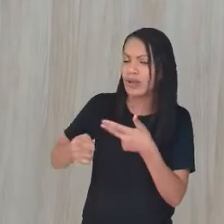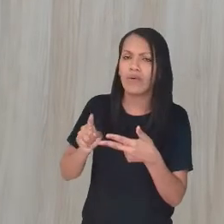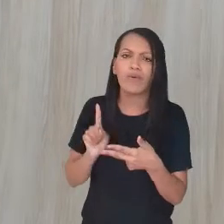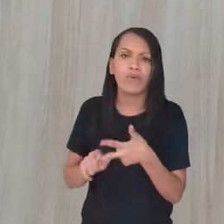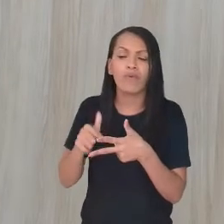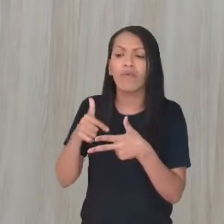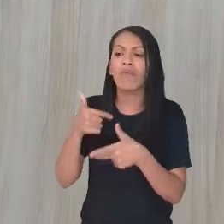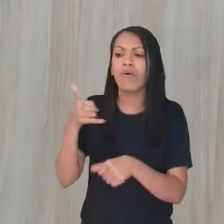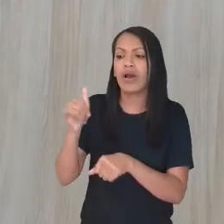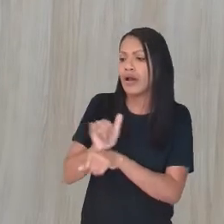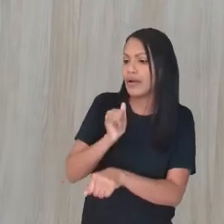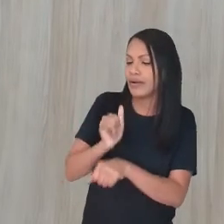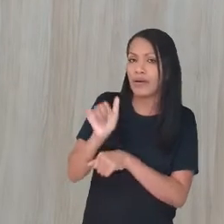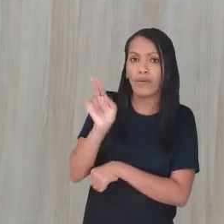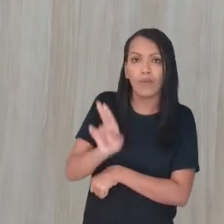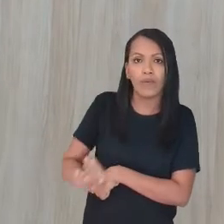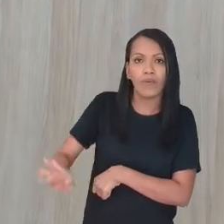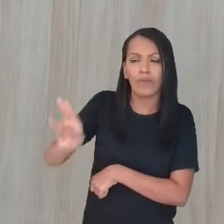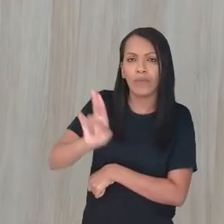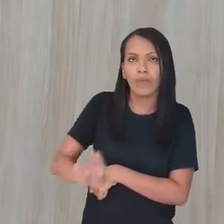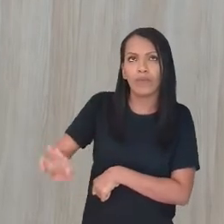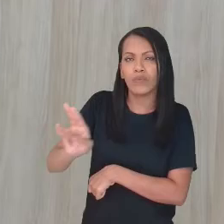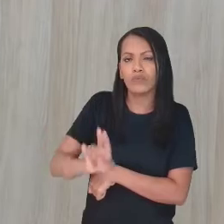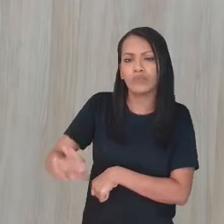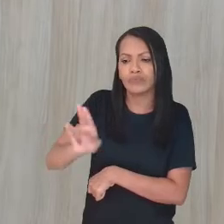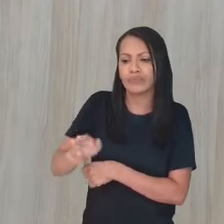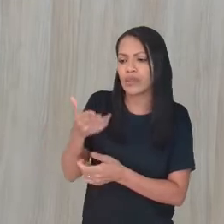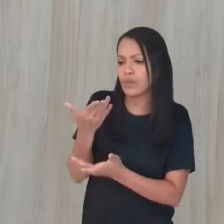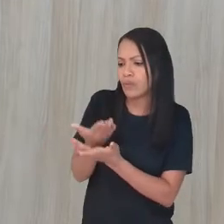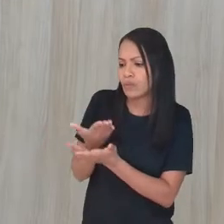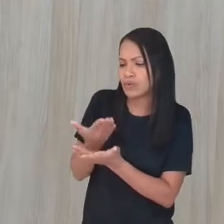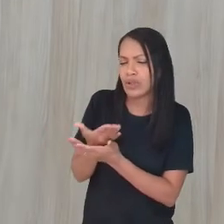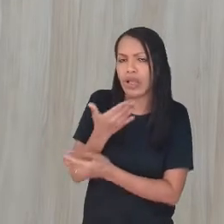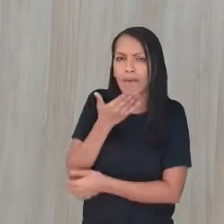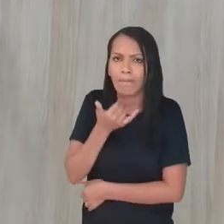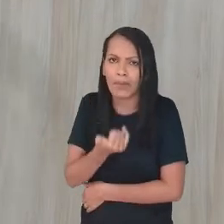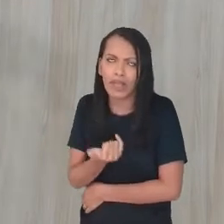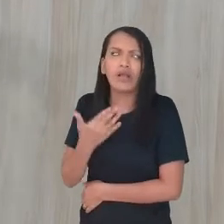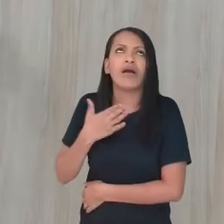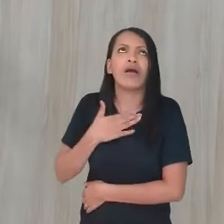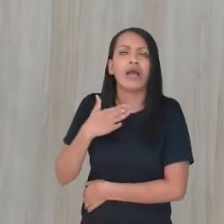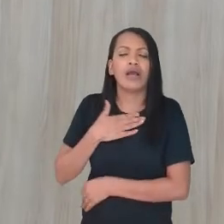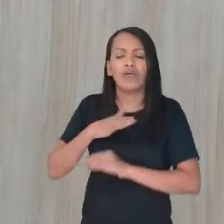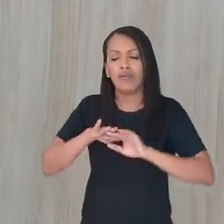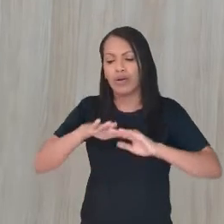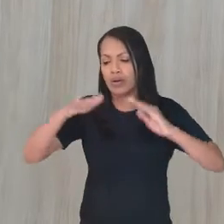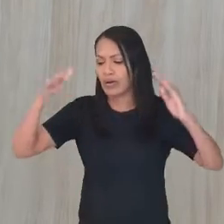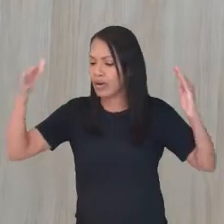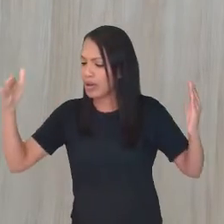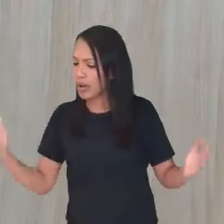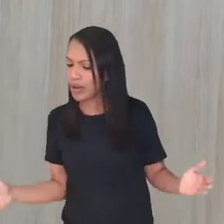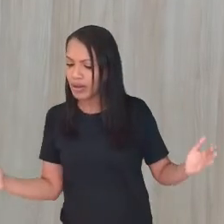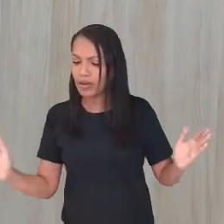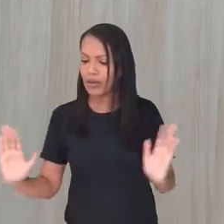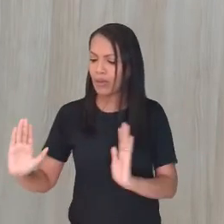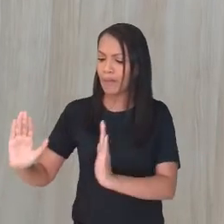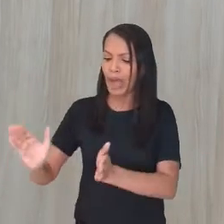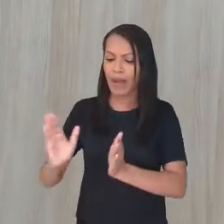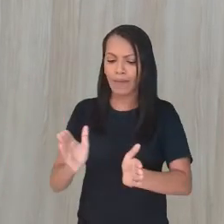que eu utilizo para que eu estude bem? Eu organizo a minha mesa, eu organizo